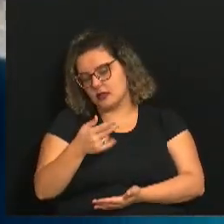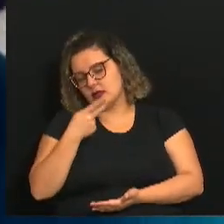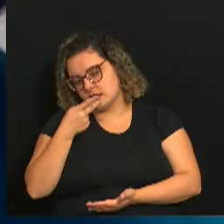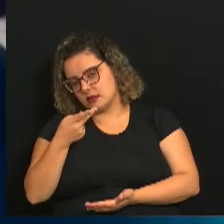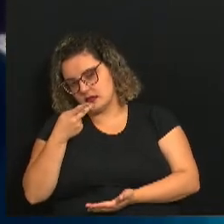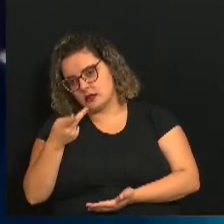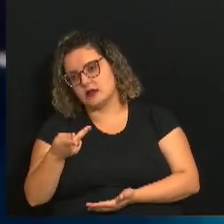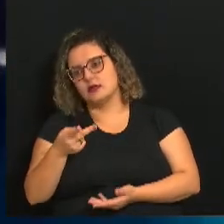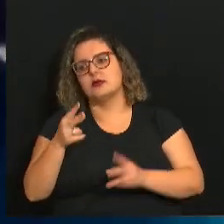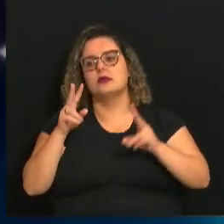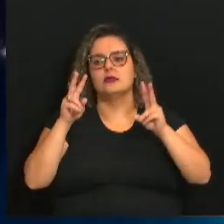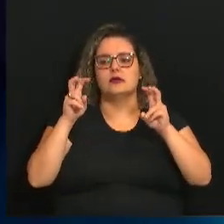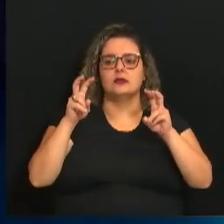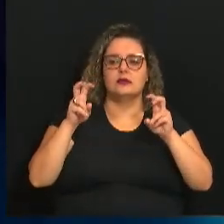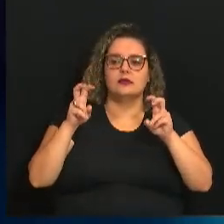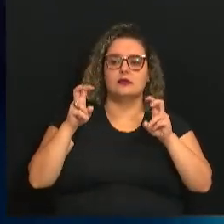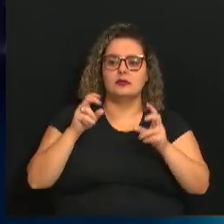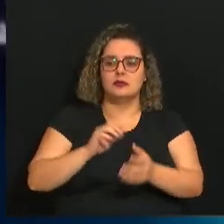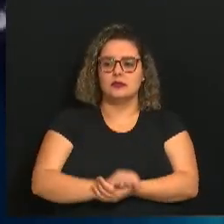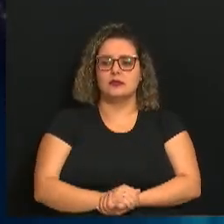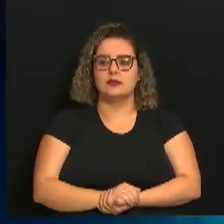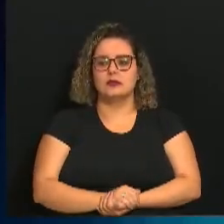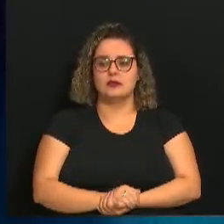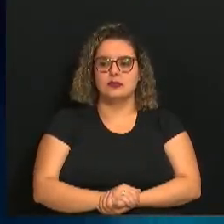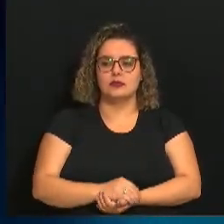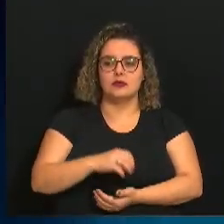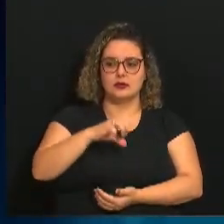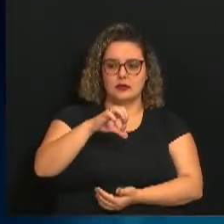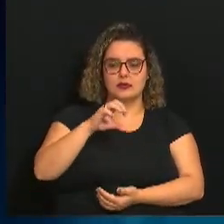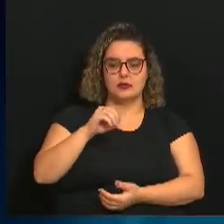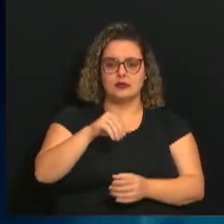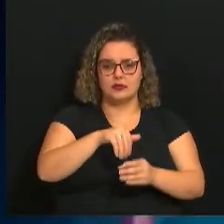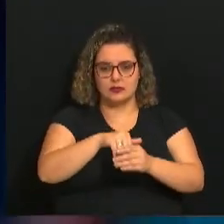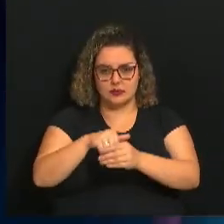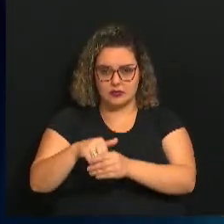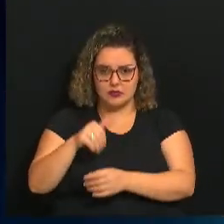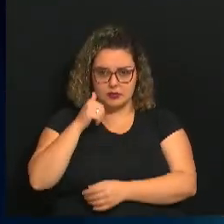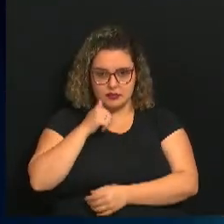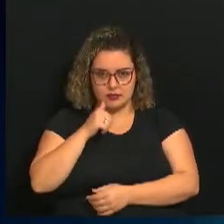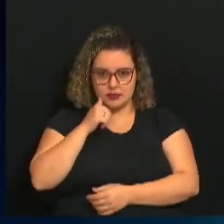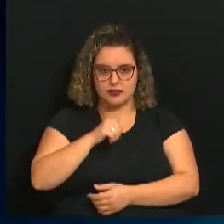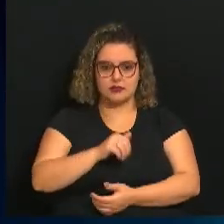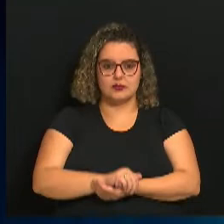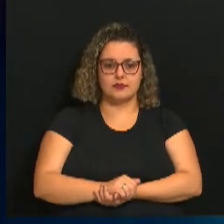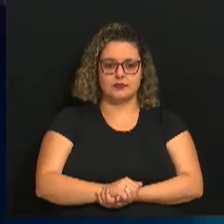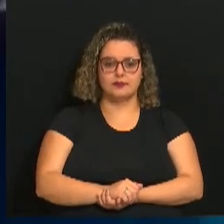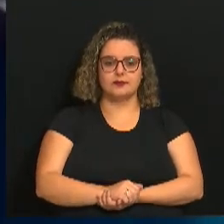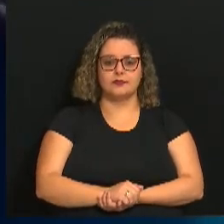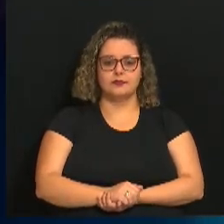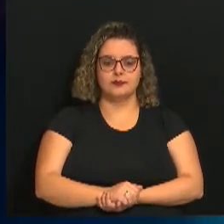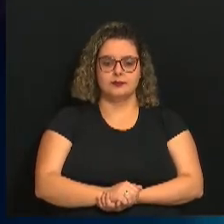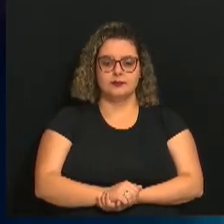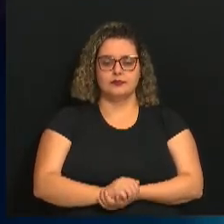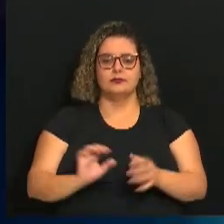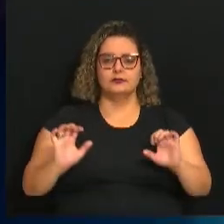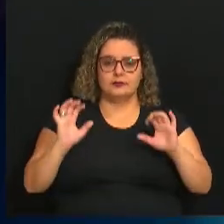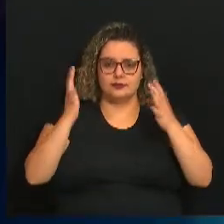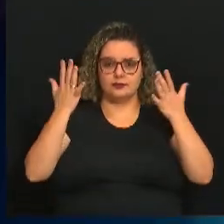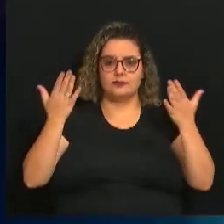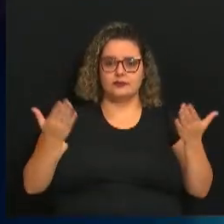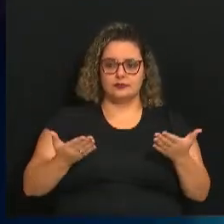o tema, falando sobre os 90 anos do voto feminino que a gente acaba comemorando hoje,